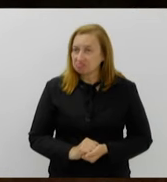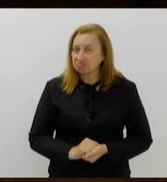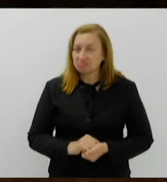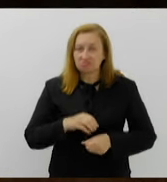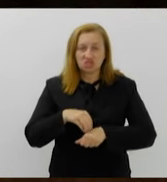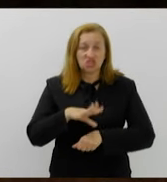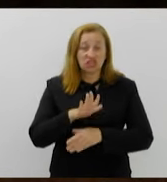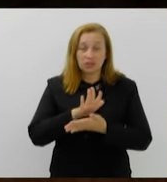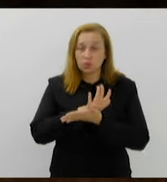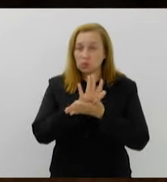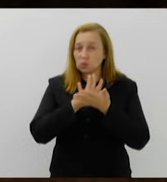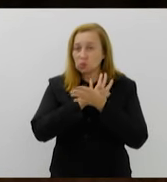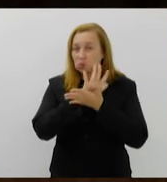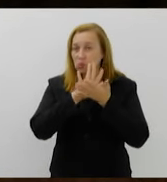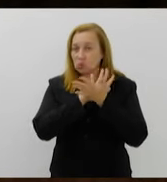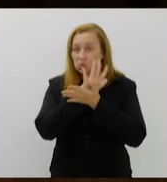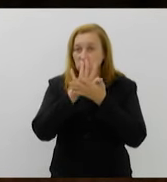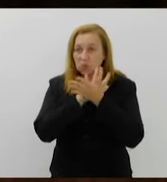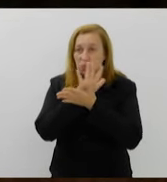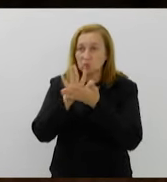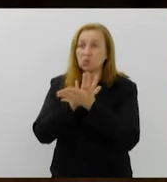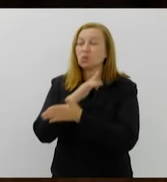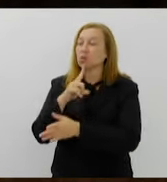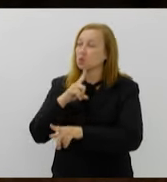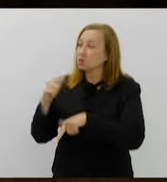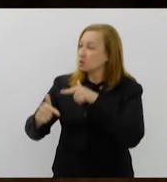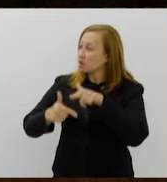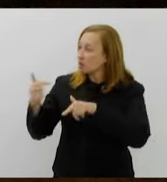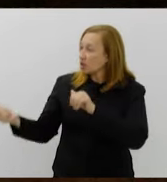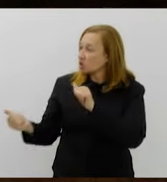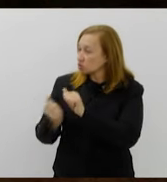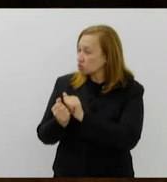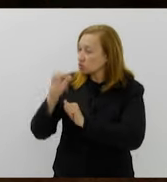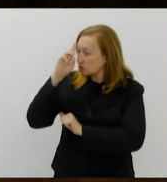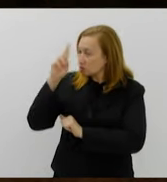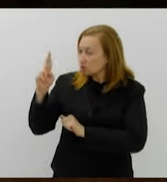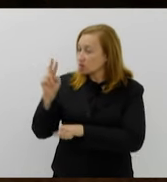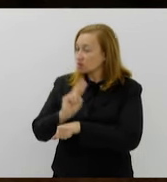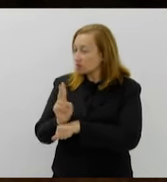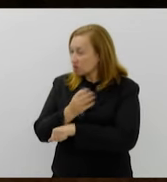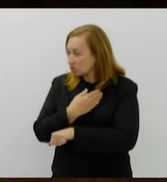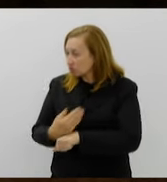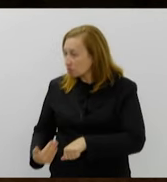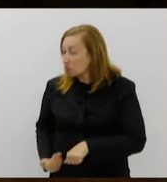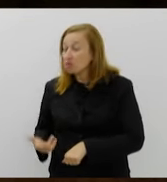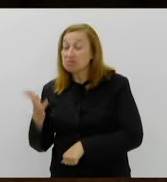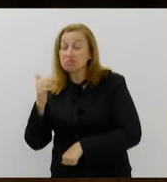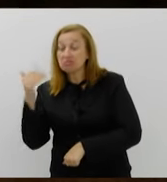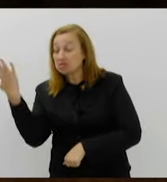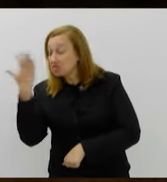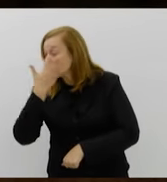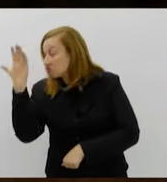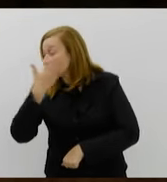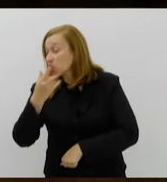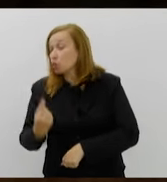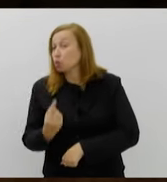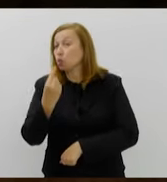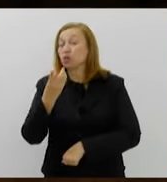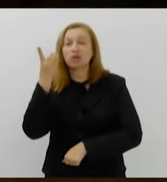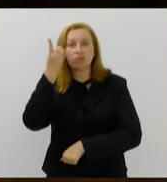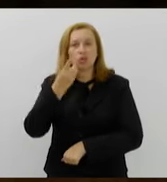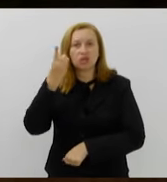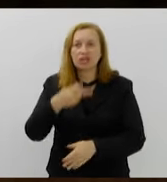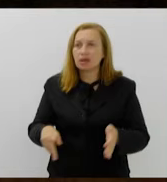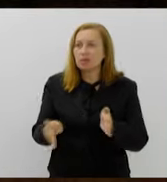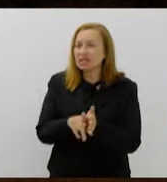indicação tenho trabalhado ao lado de vossa excelência na comissão de Segurança Pública nunca vi nenhum Deputado membro da